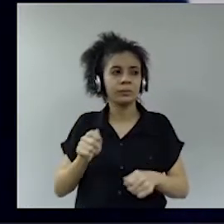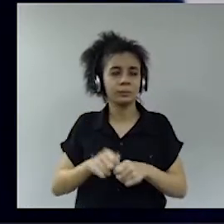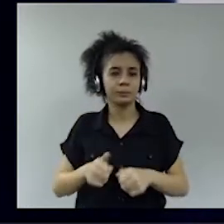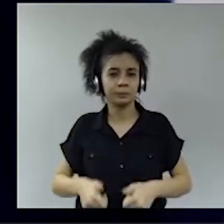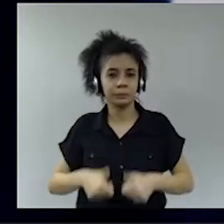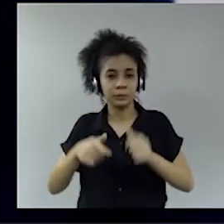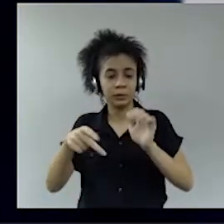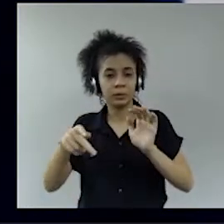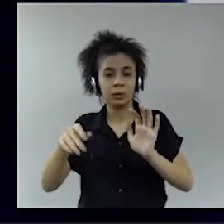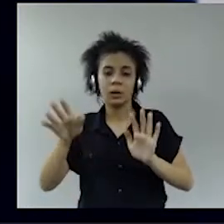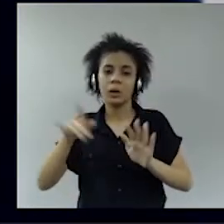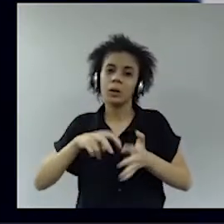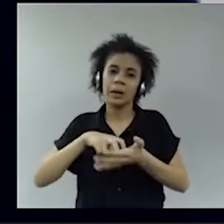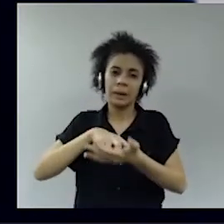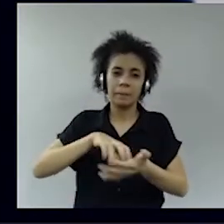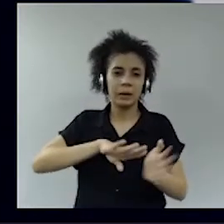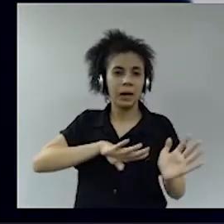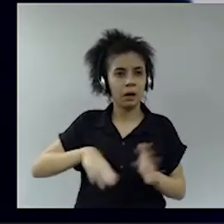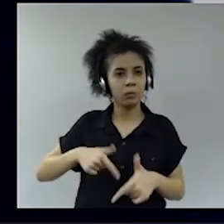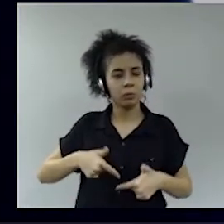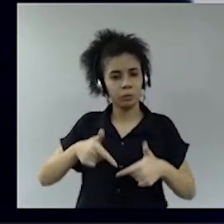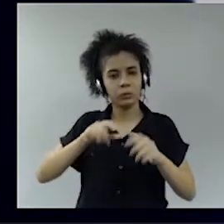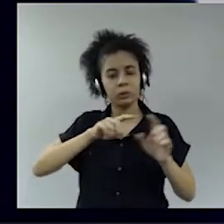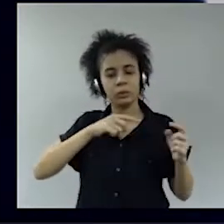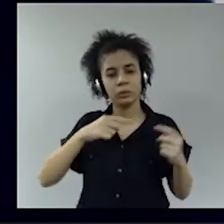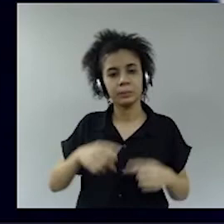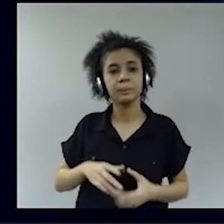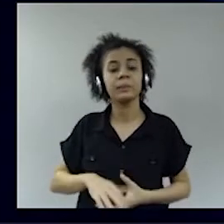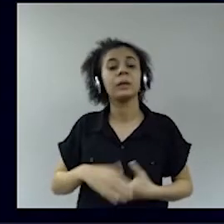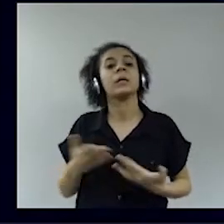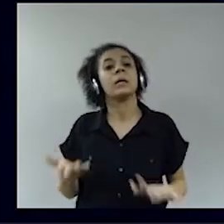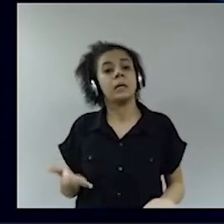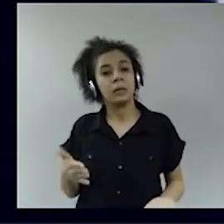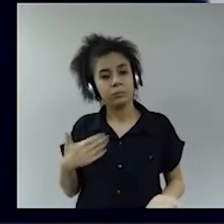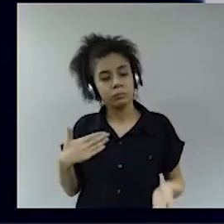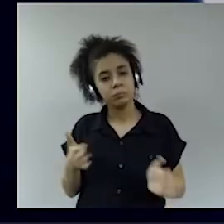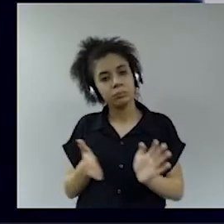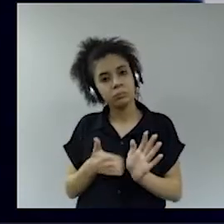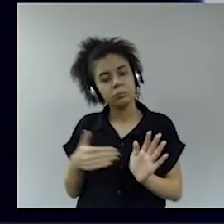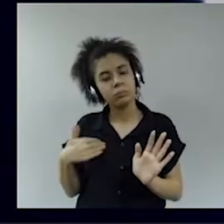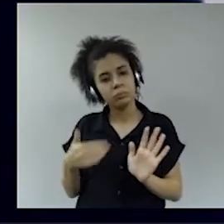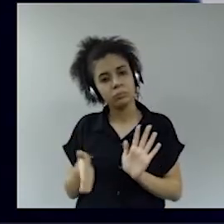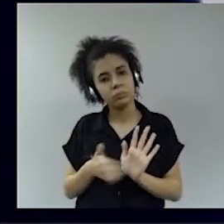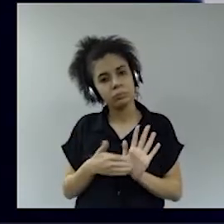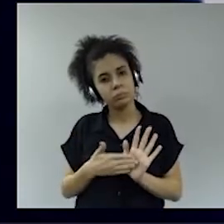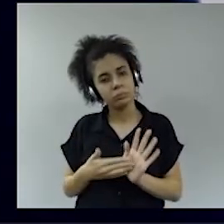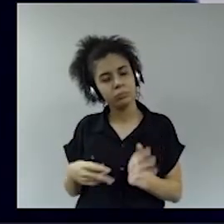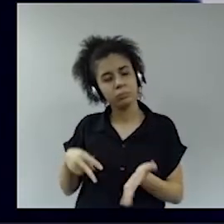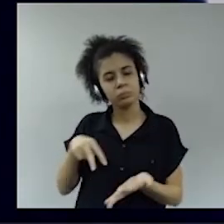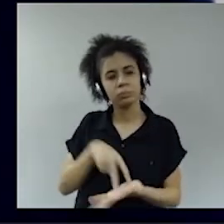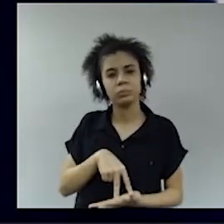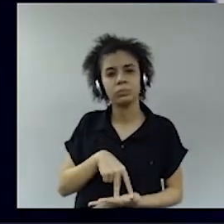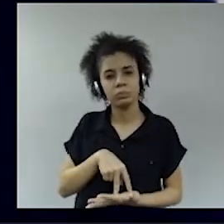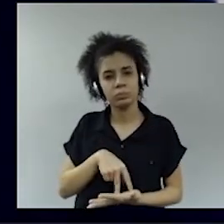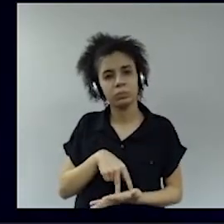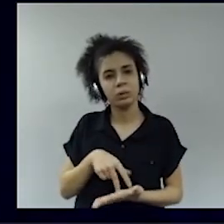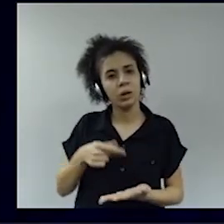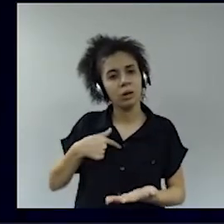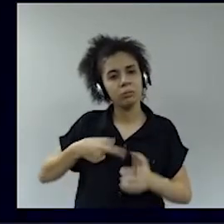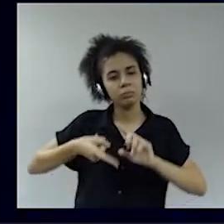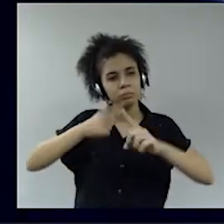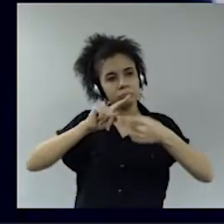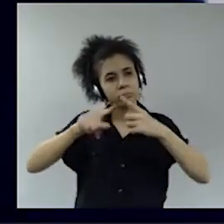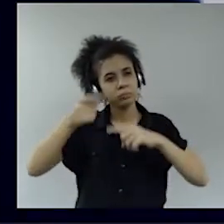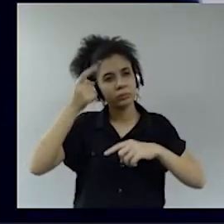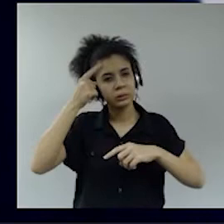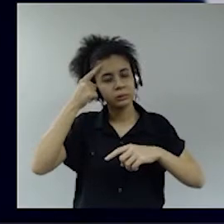Pela relevância do tema, eu me proponho a trocar algumas